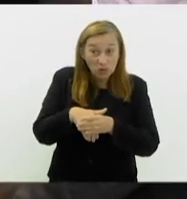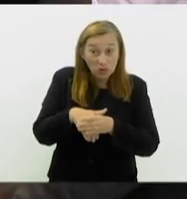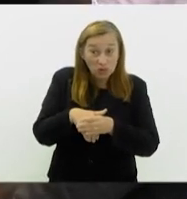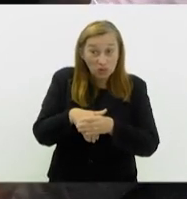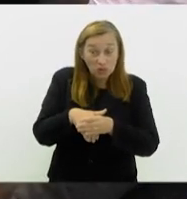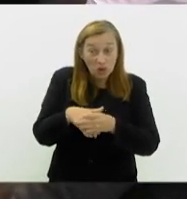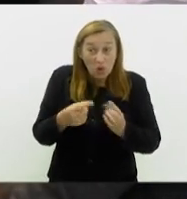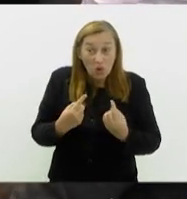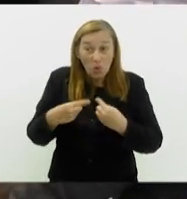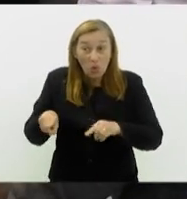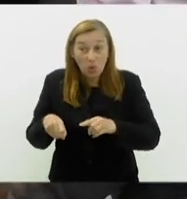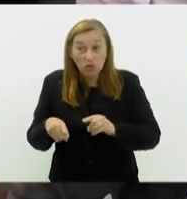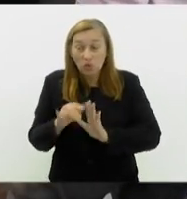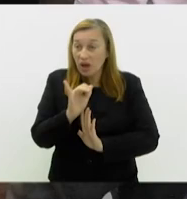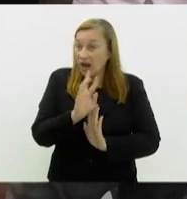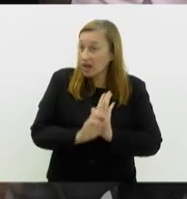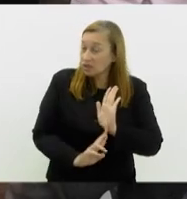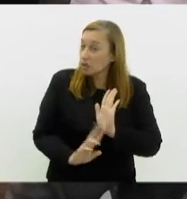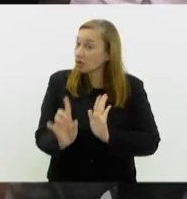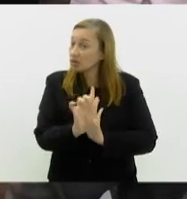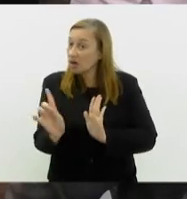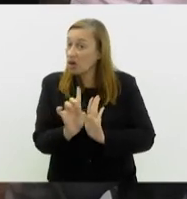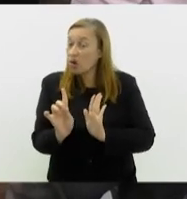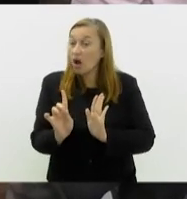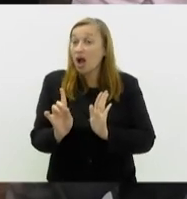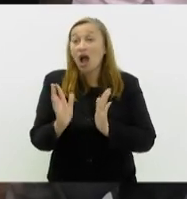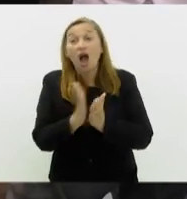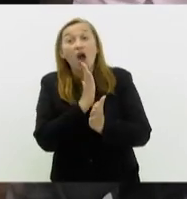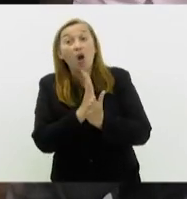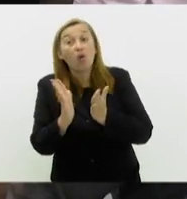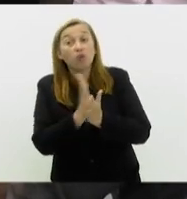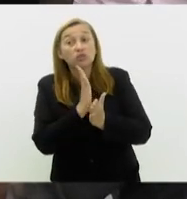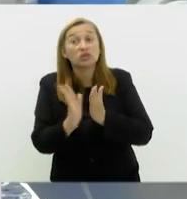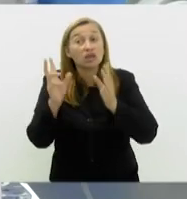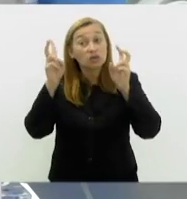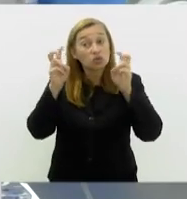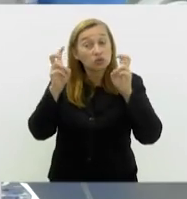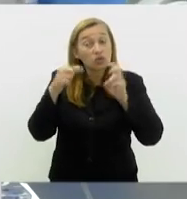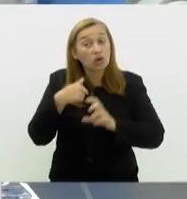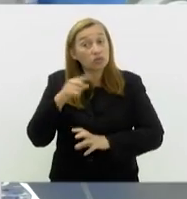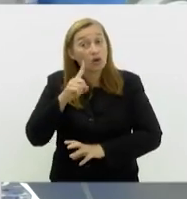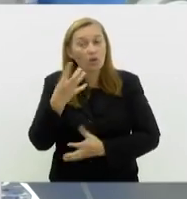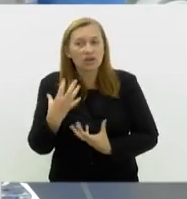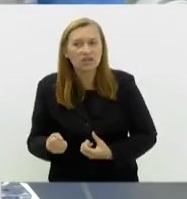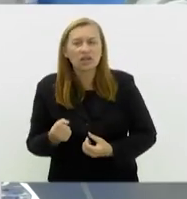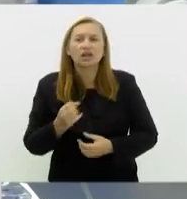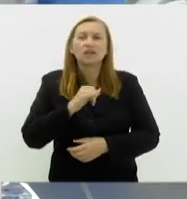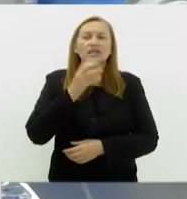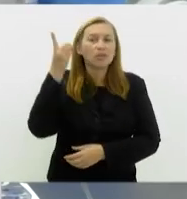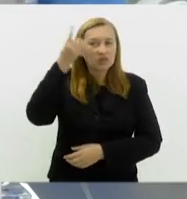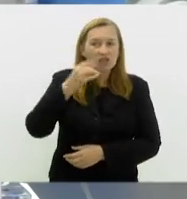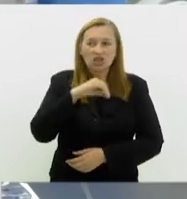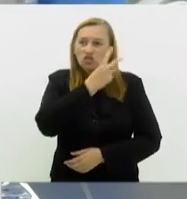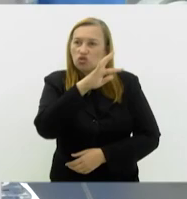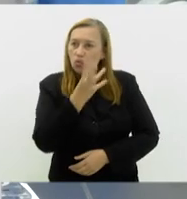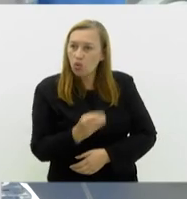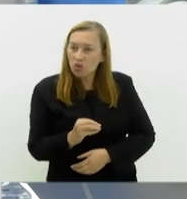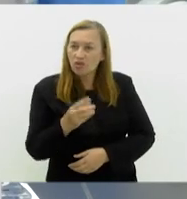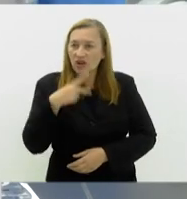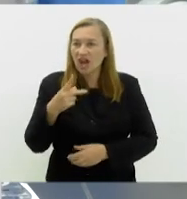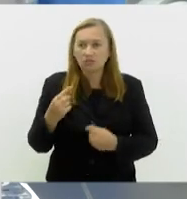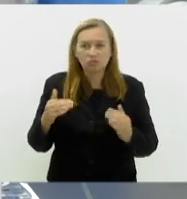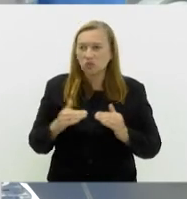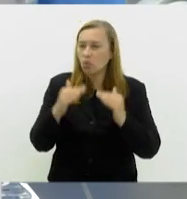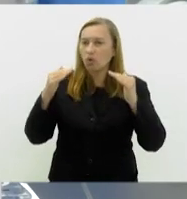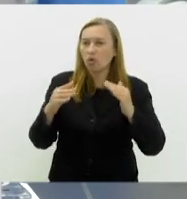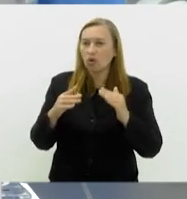pontos assim só para Olha só Deputado Júlio que que vai acontecer se o deputado Júlio falar não concordo com